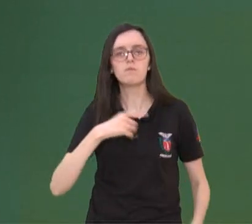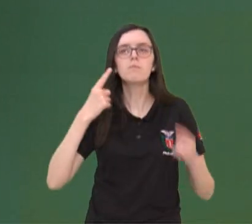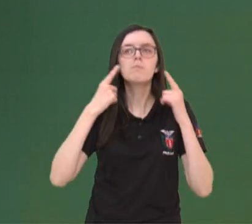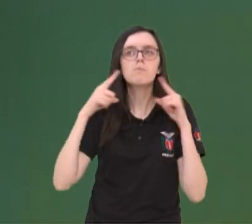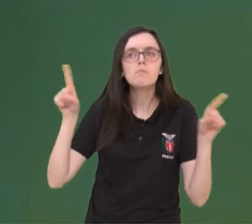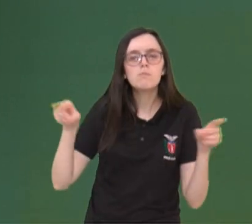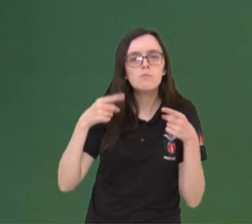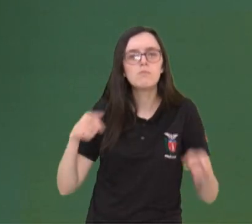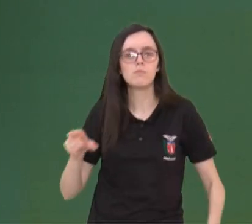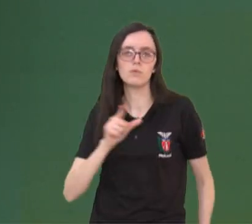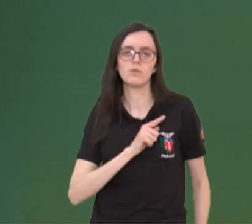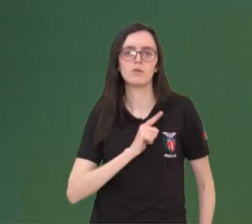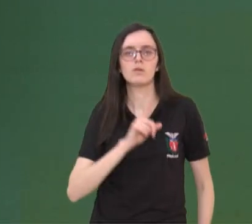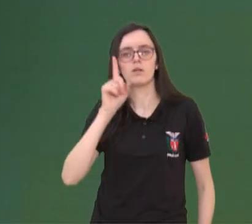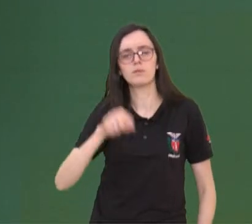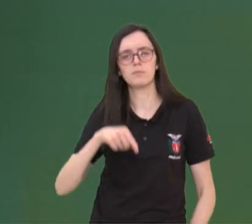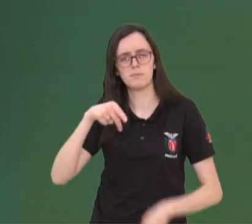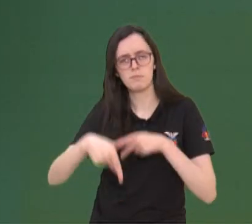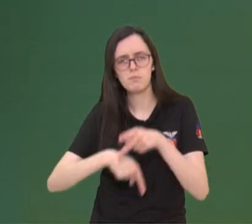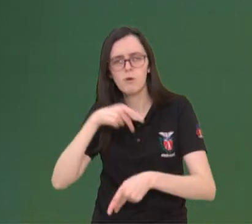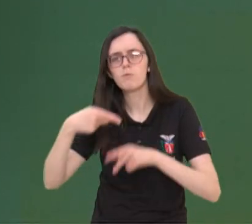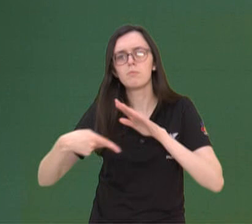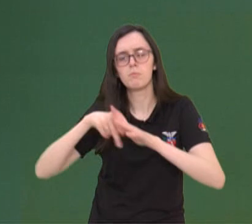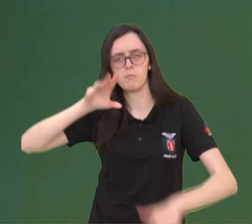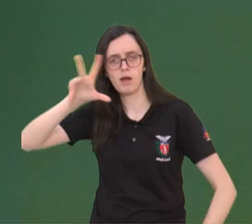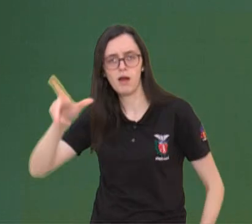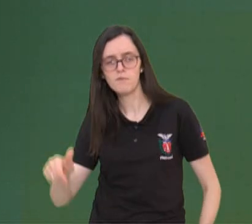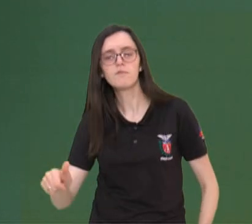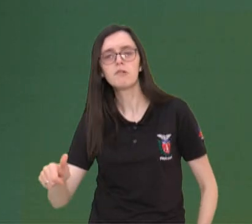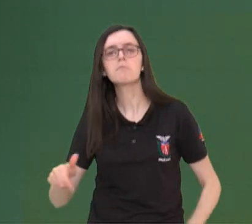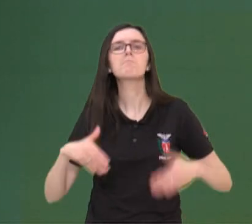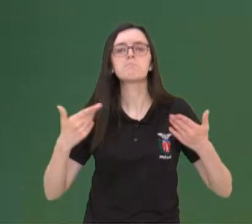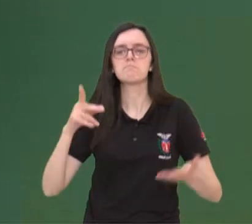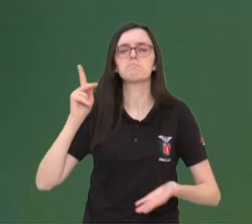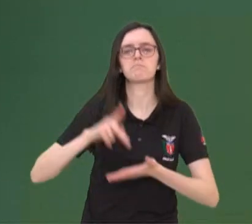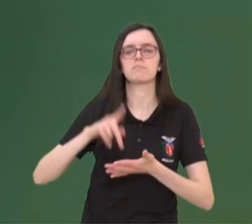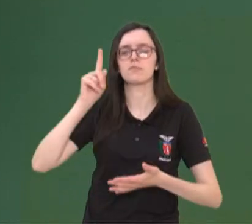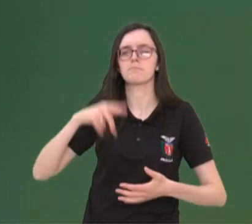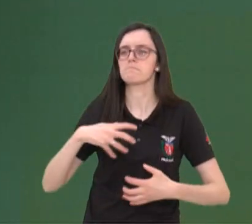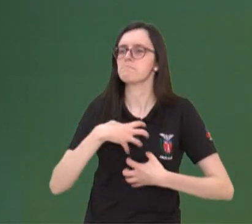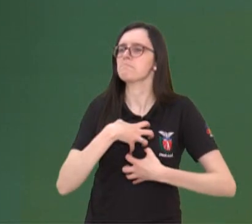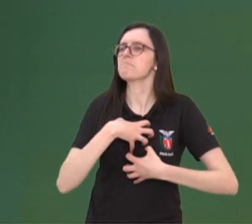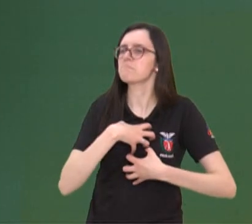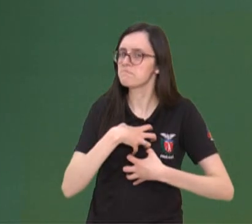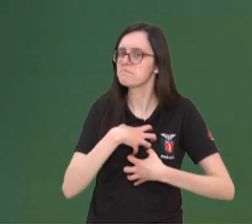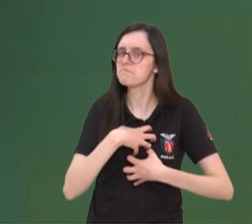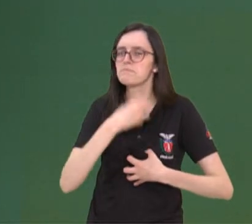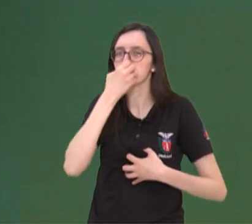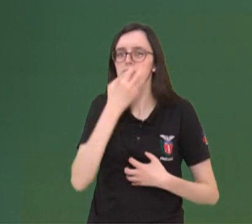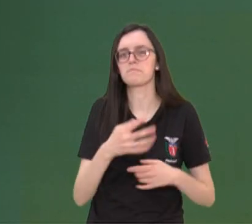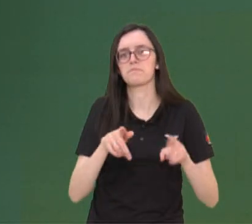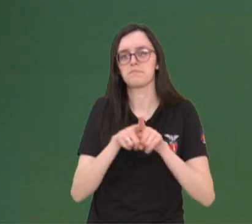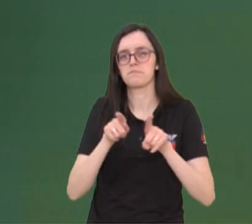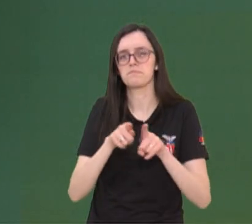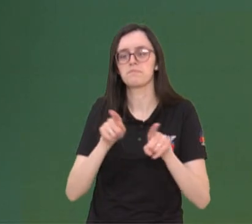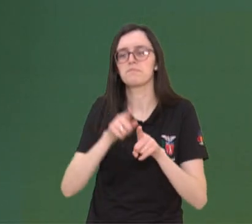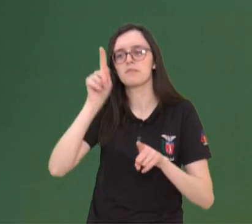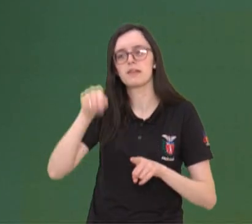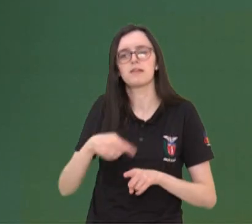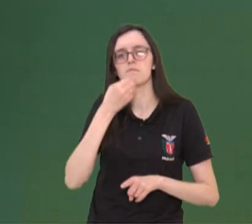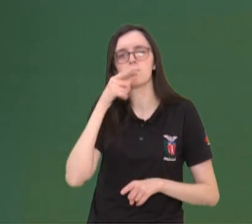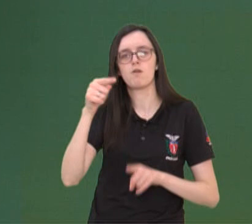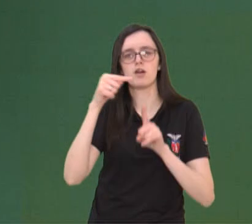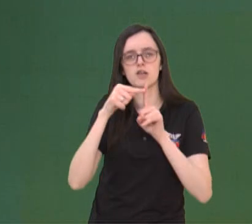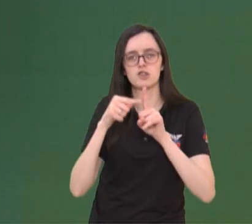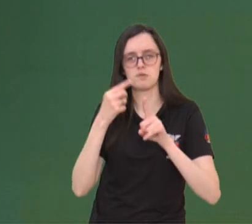musicais do povo africano, realmente é encantador e fascinante aquele tipo